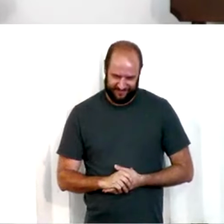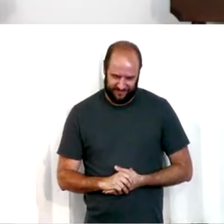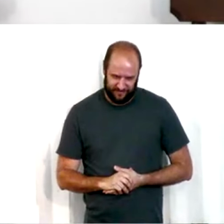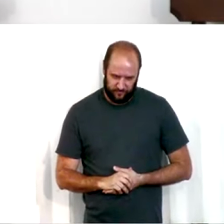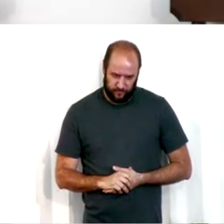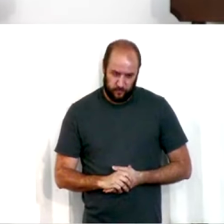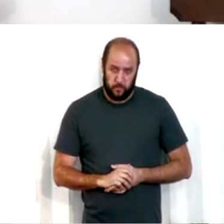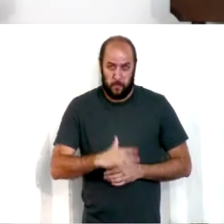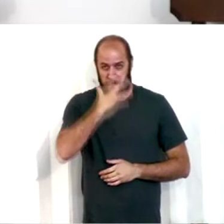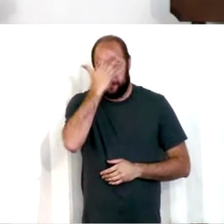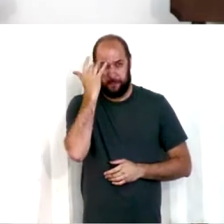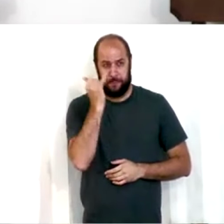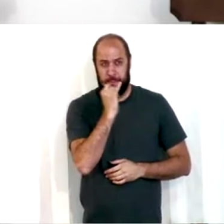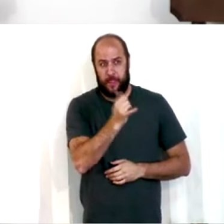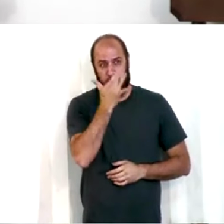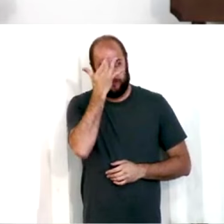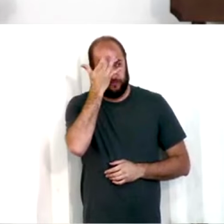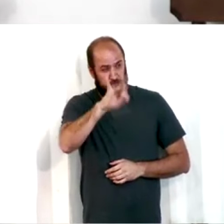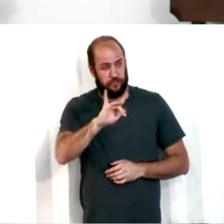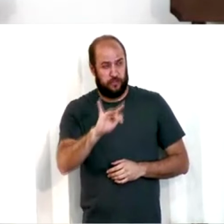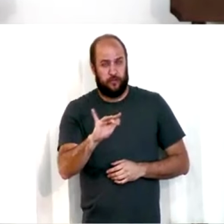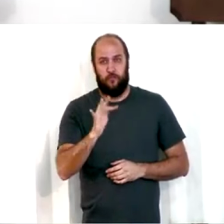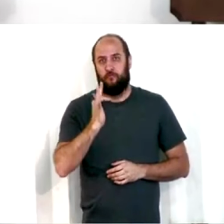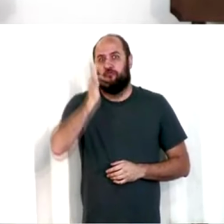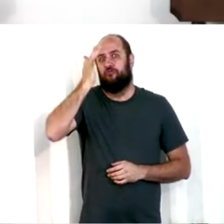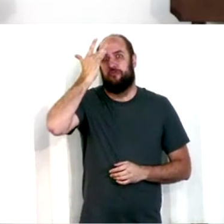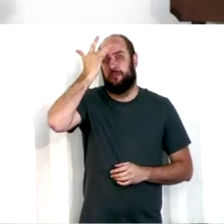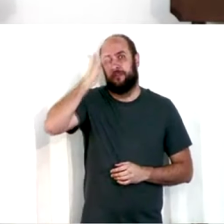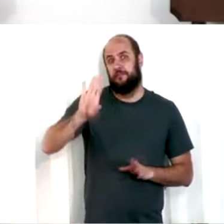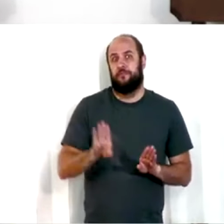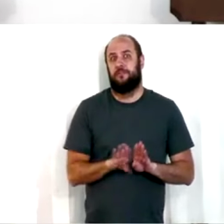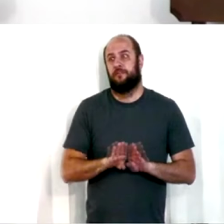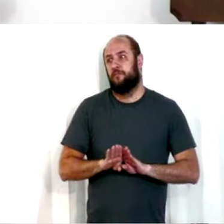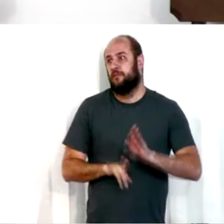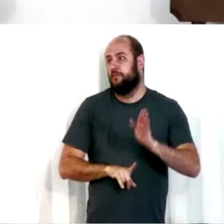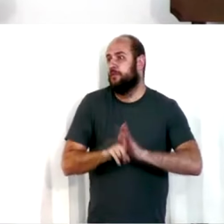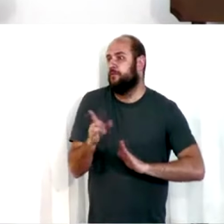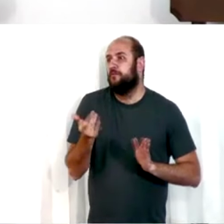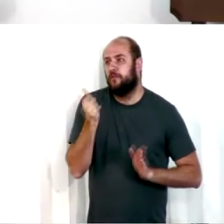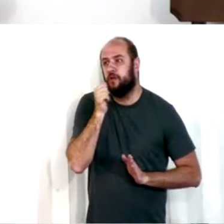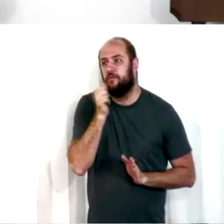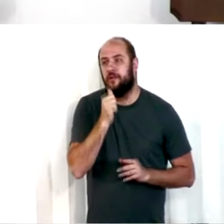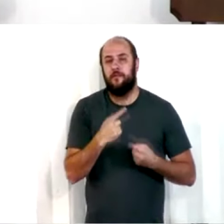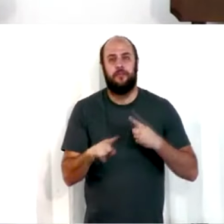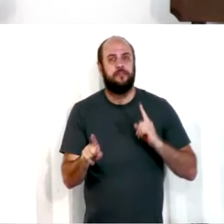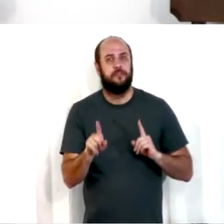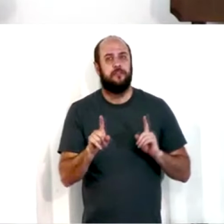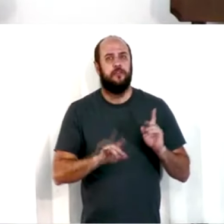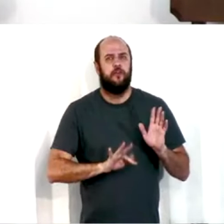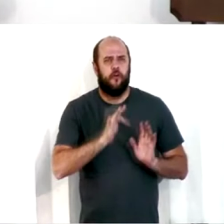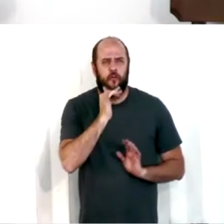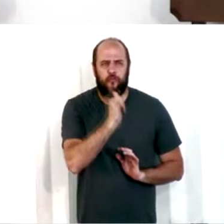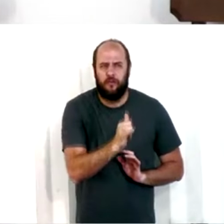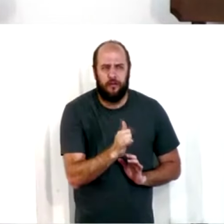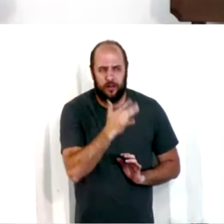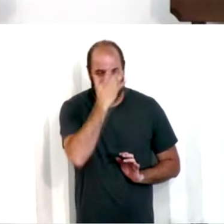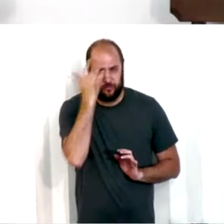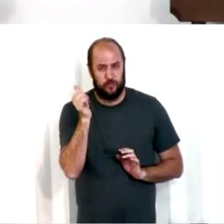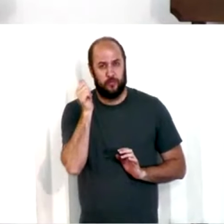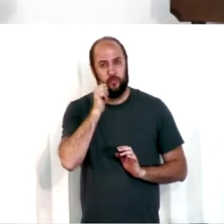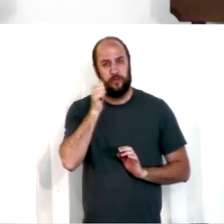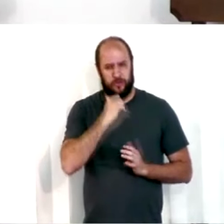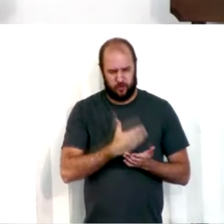Dizem as más línguas, eu não sei e nunca saberei, poderei perguntar para minha esposa logo, mas dizem as línguas que quando a mulher está em